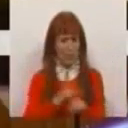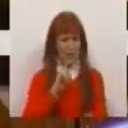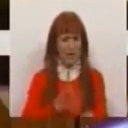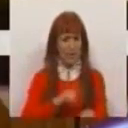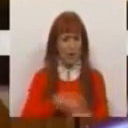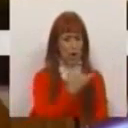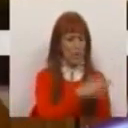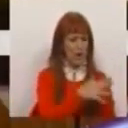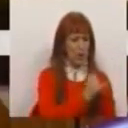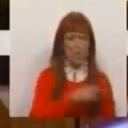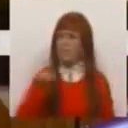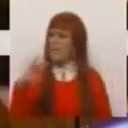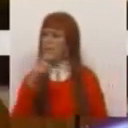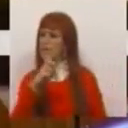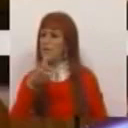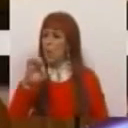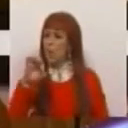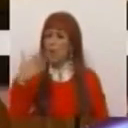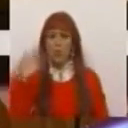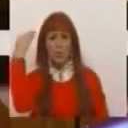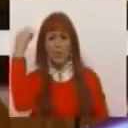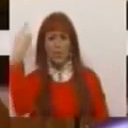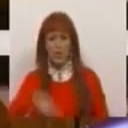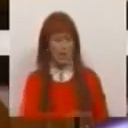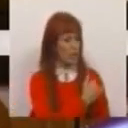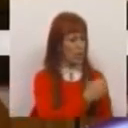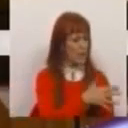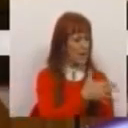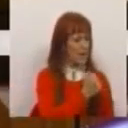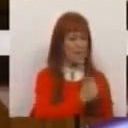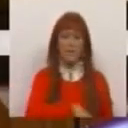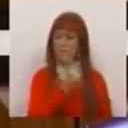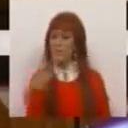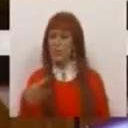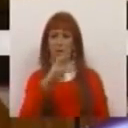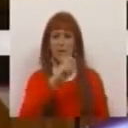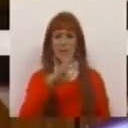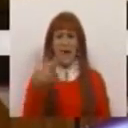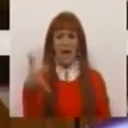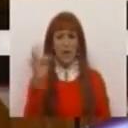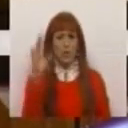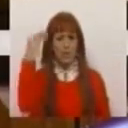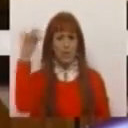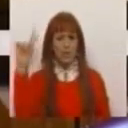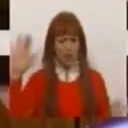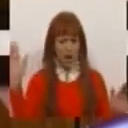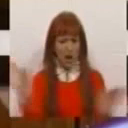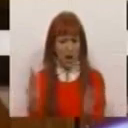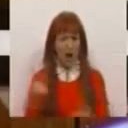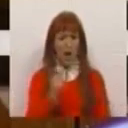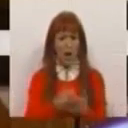período, 2012, 381 professores, 2015, 314. A